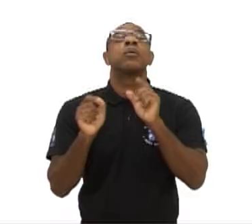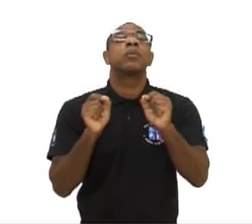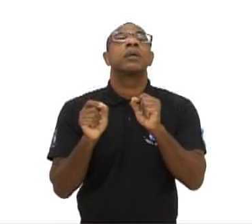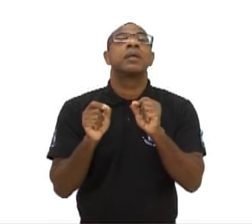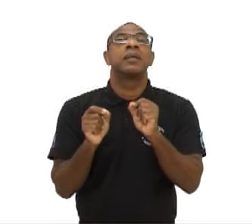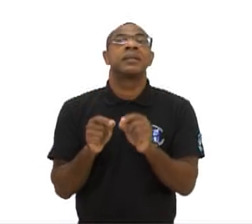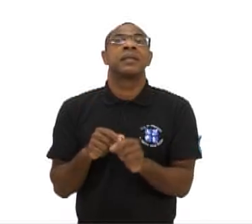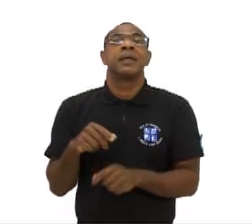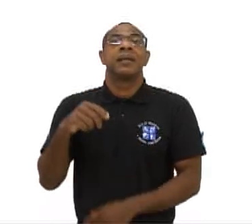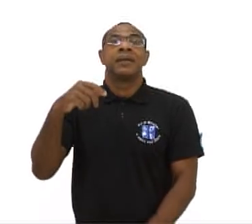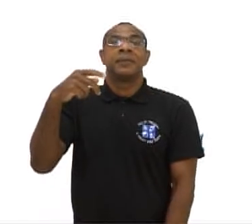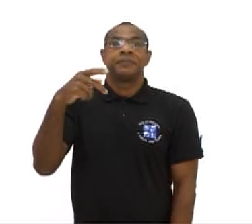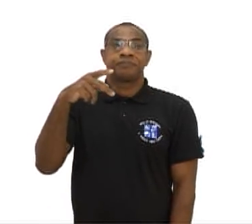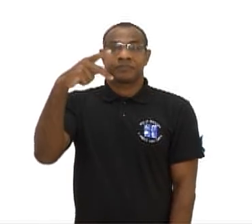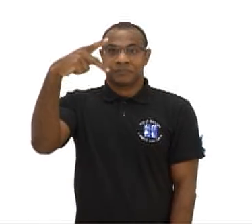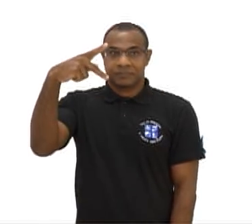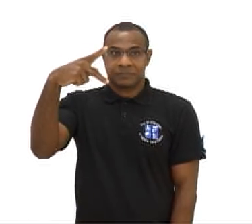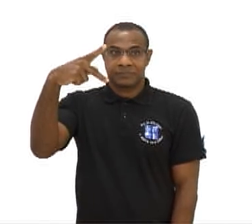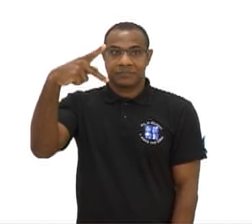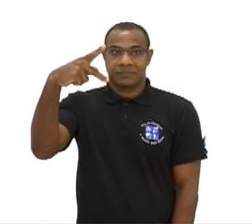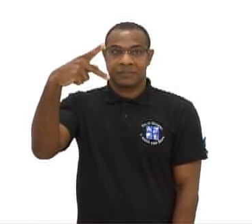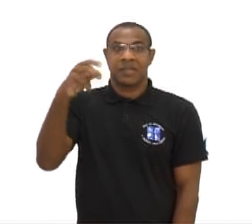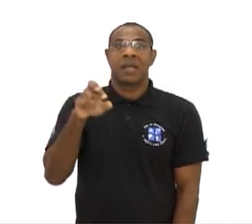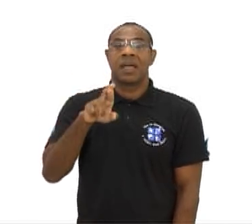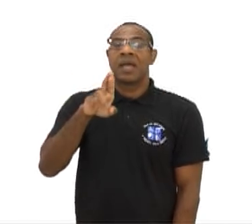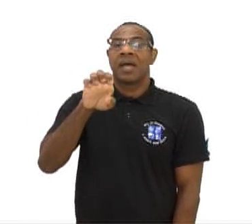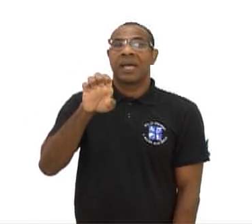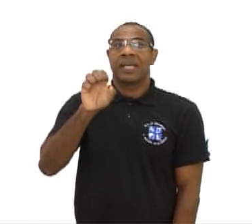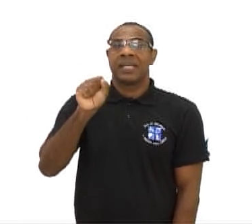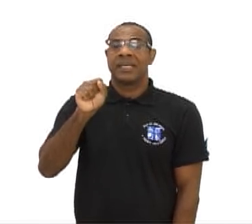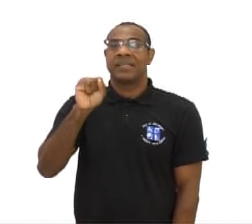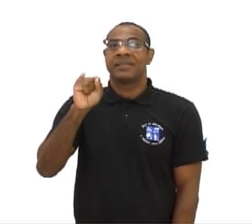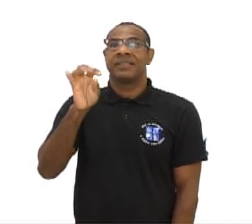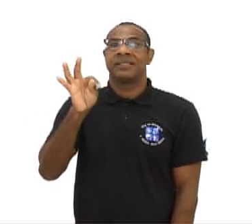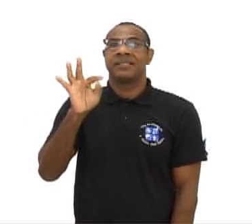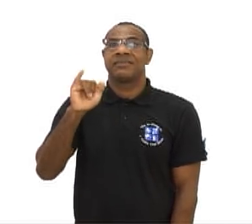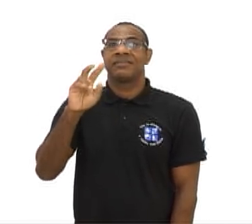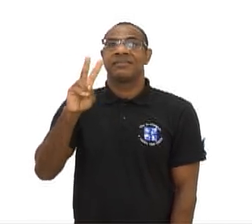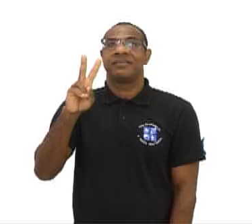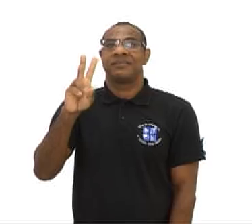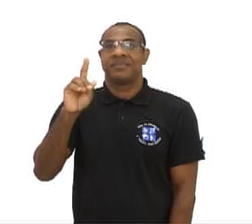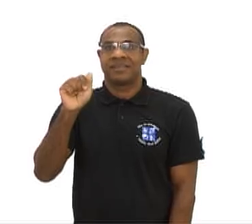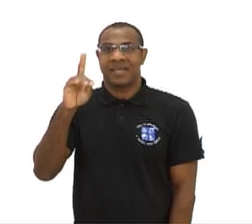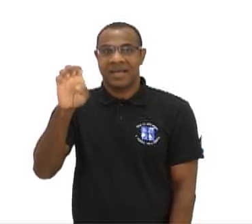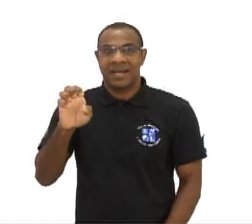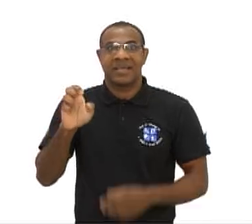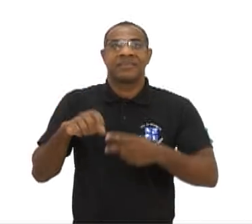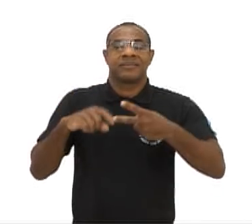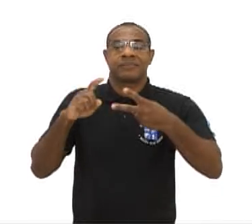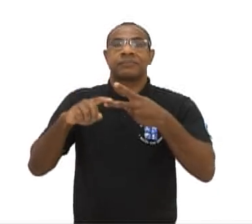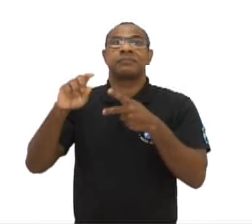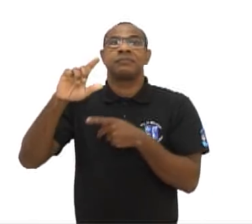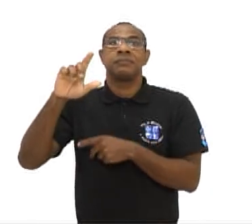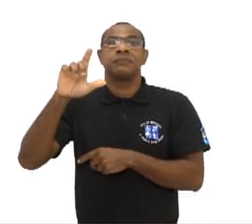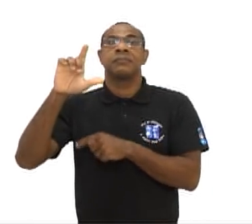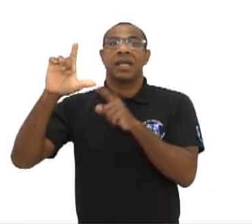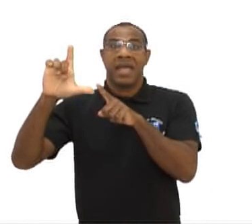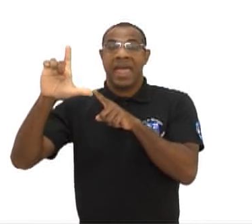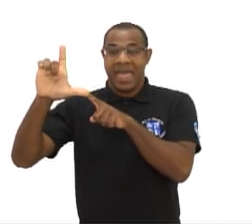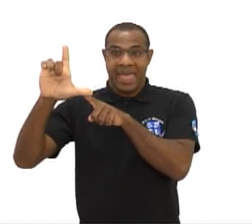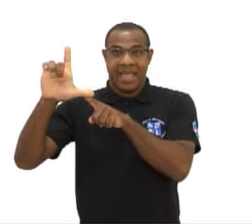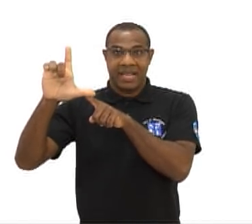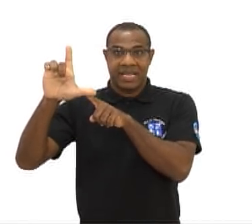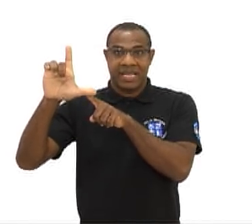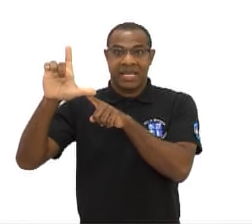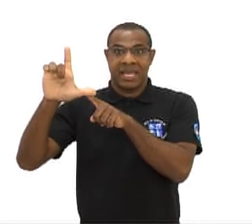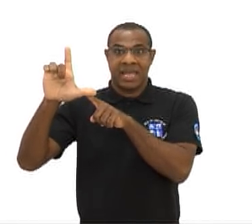a resistividade, aparece o comprimento, que pode ser o comprimento do fio, né? Um